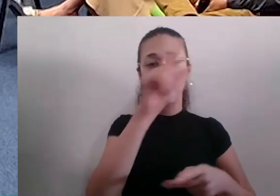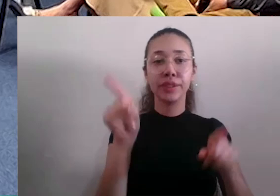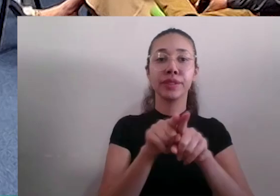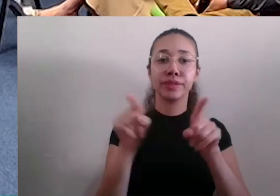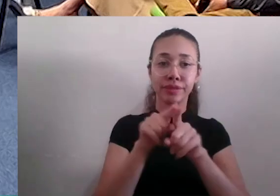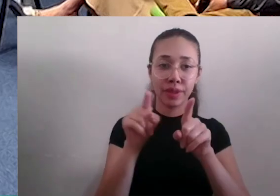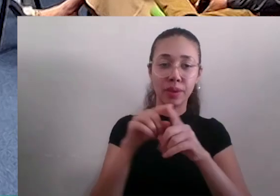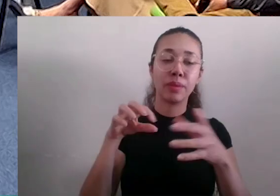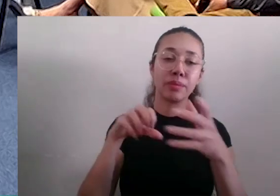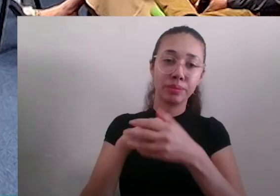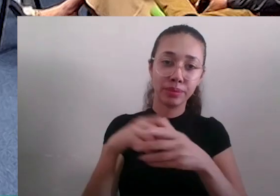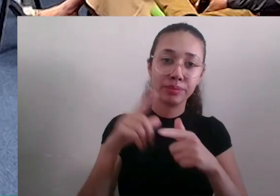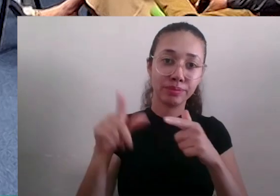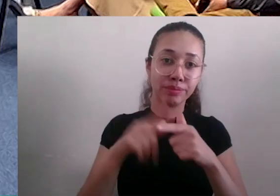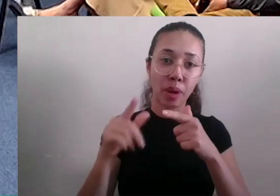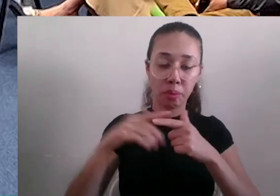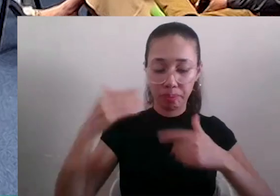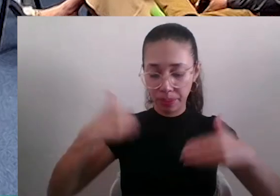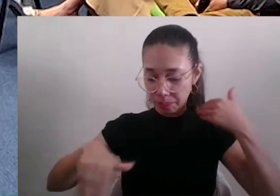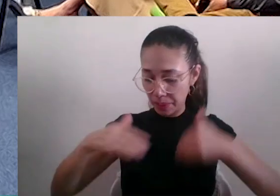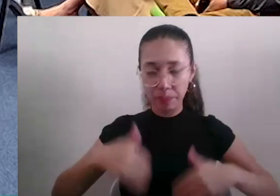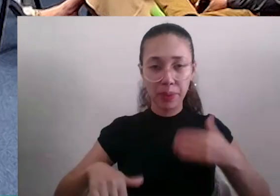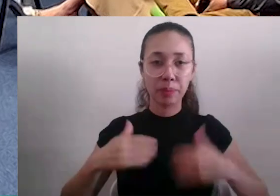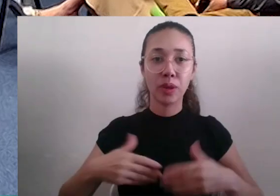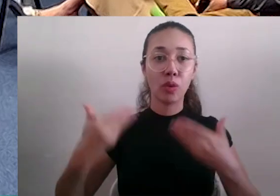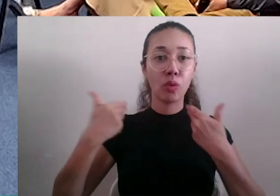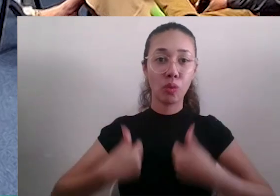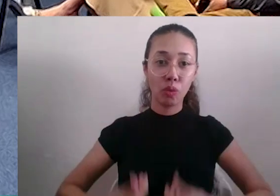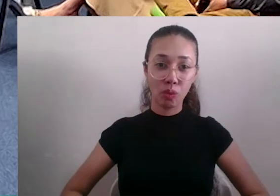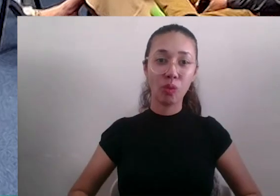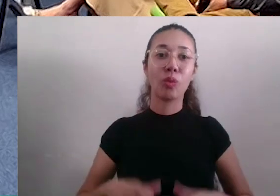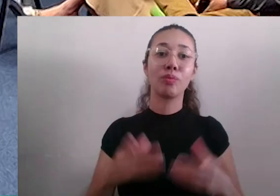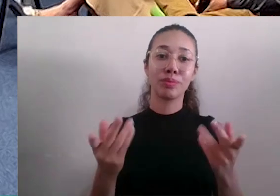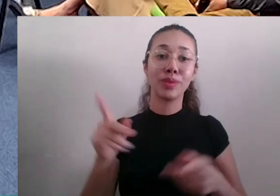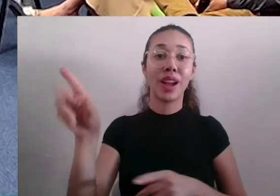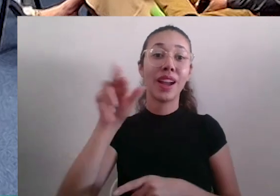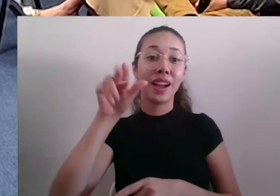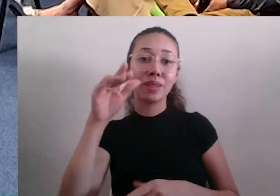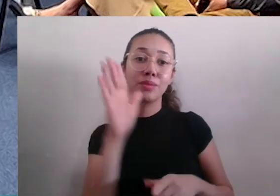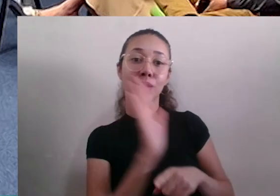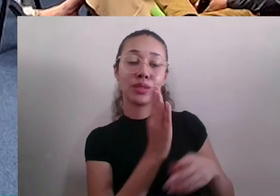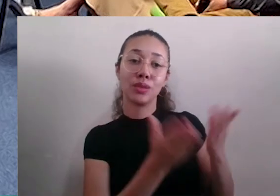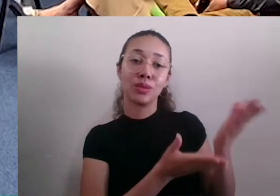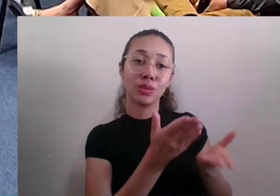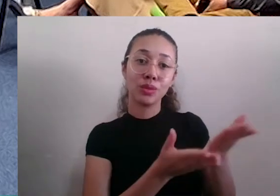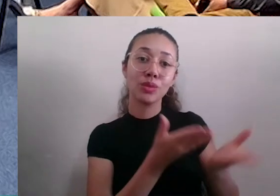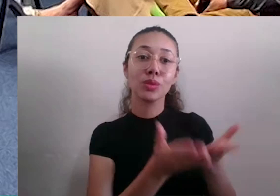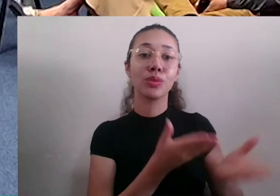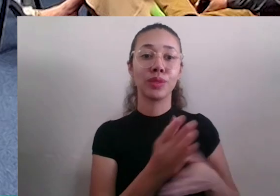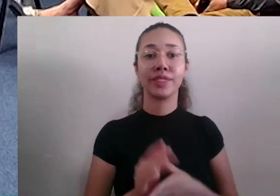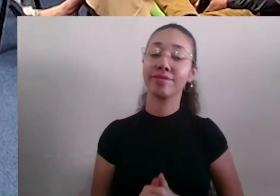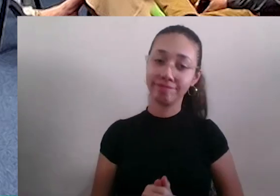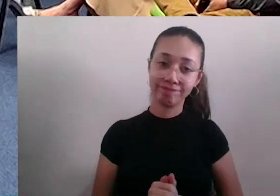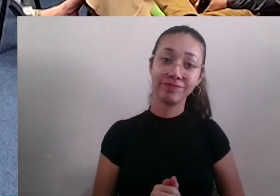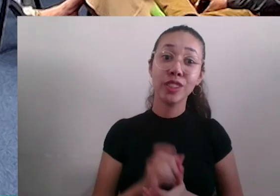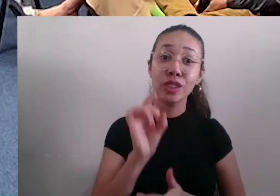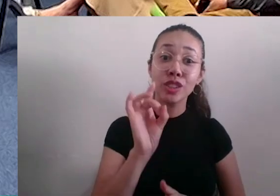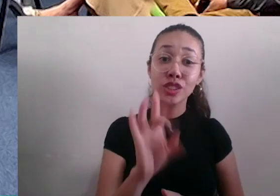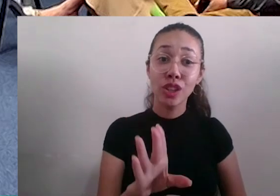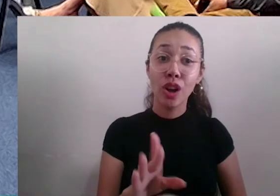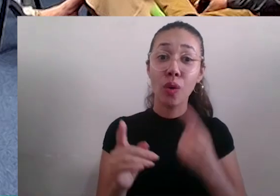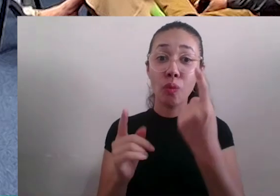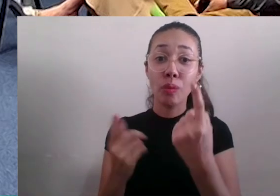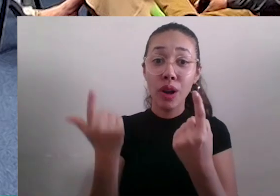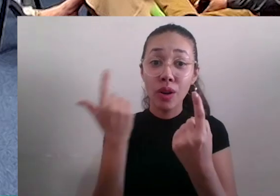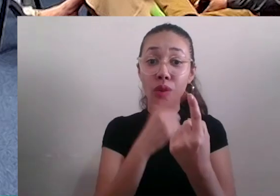ficou com lesões terríveis quem cuida dele é a irmã a única pessoa que que conseguiu eh continuar